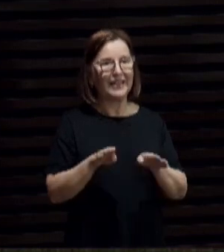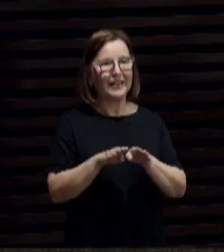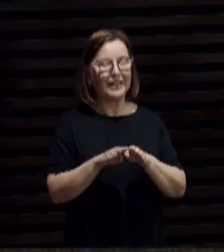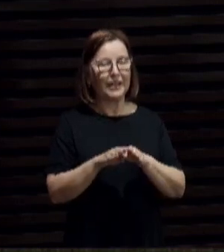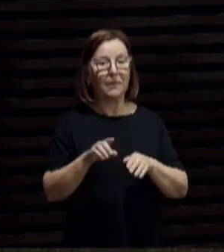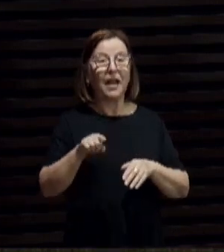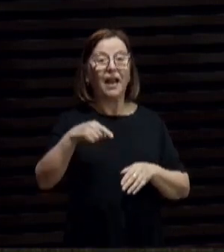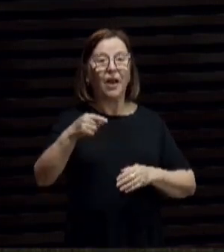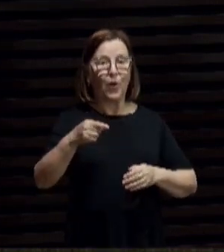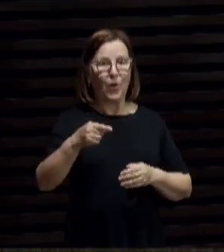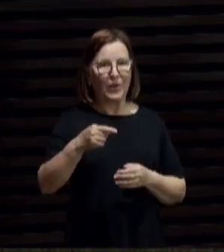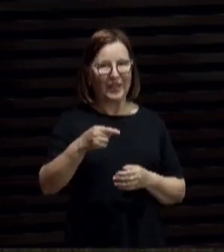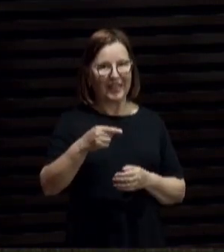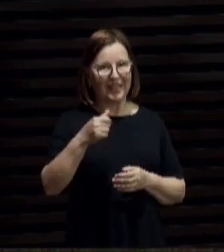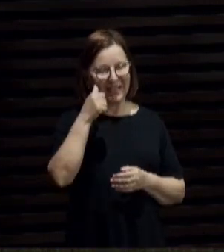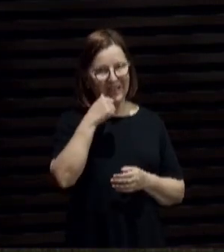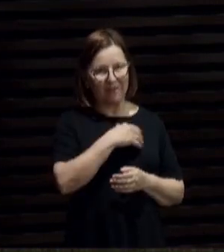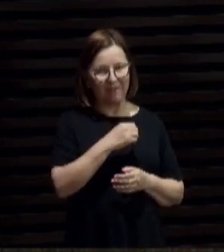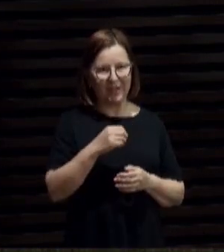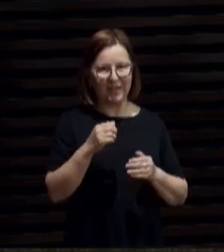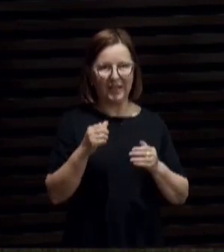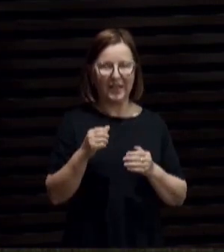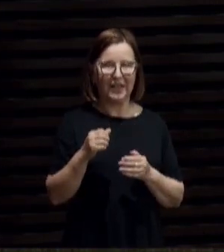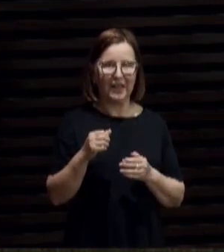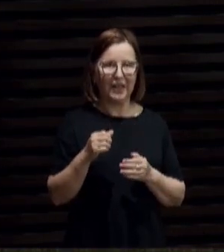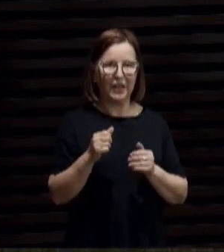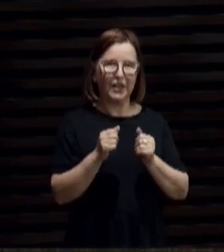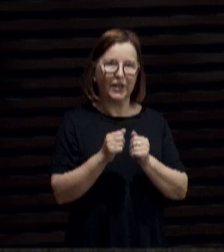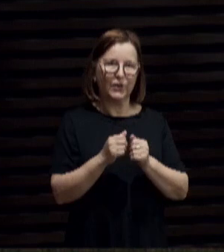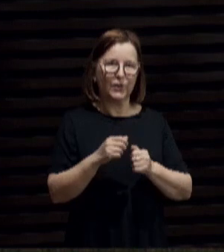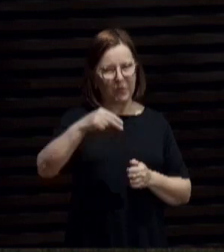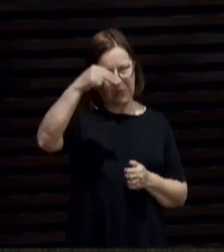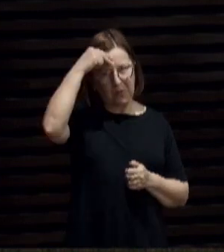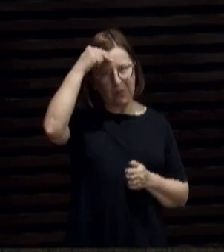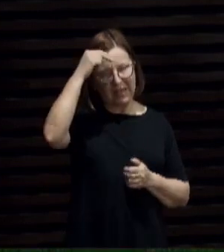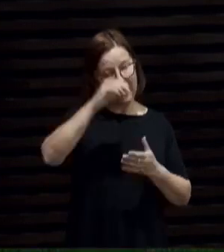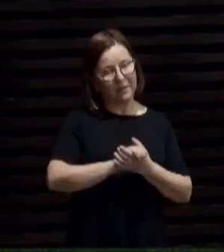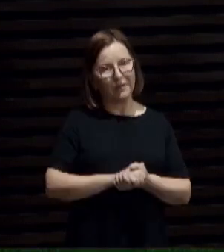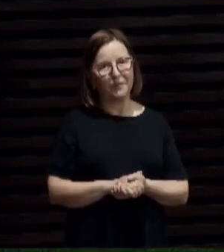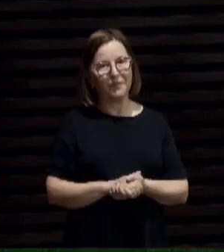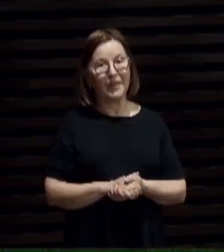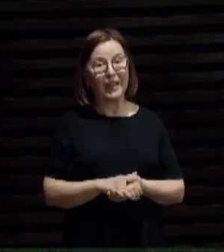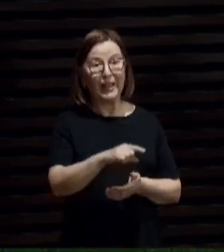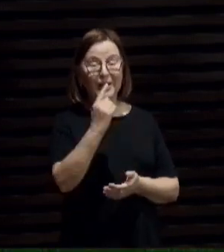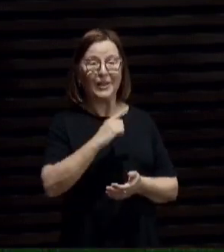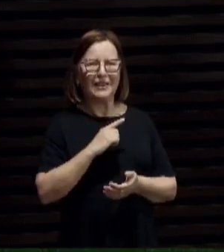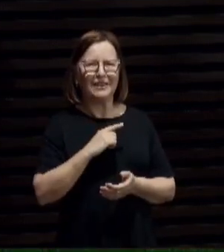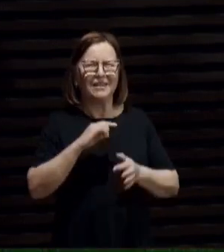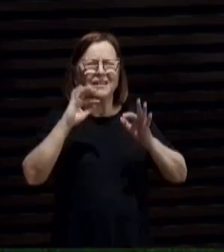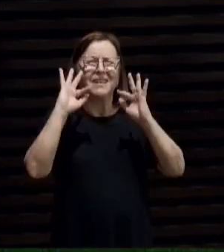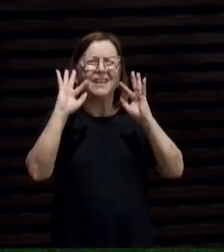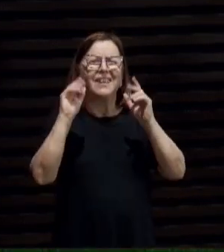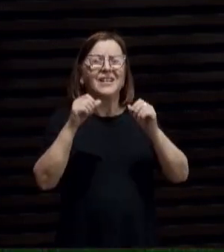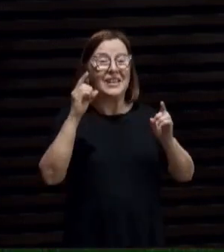esposa, e nós tínhamos um maravilhoso encontro de casais